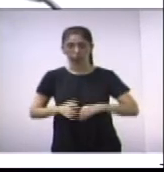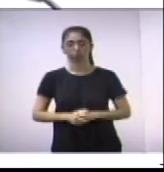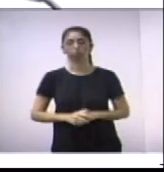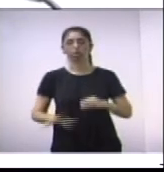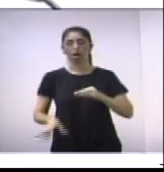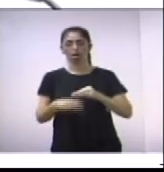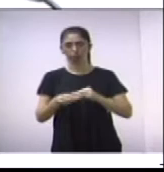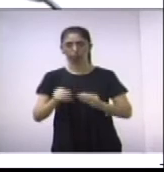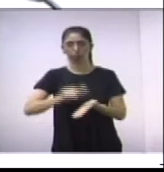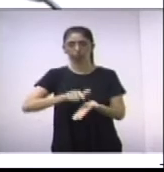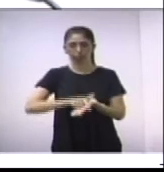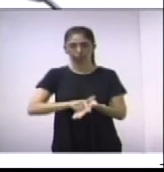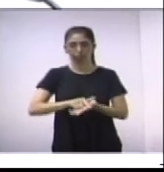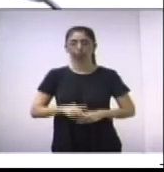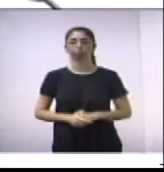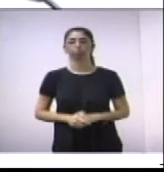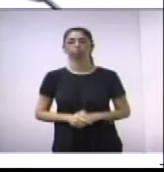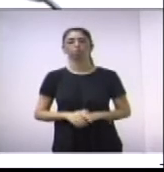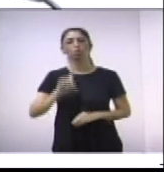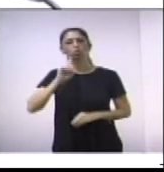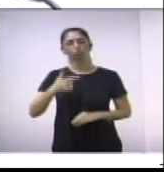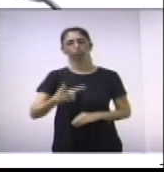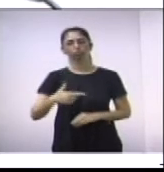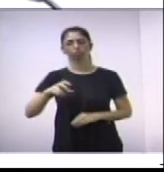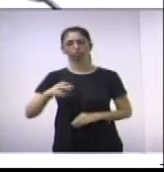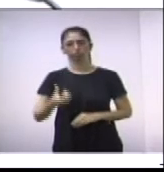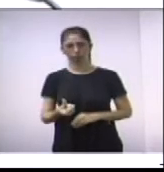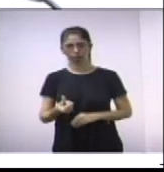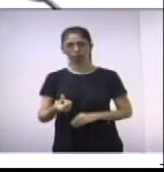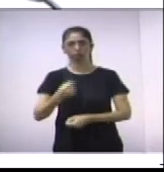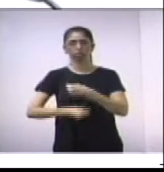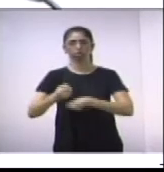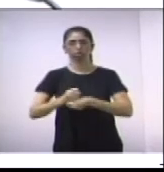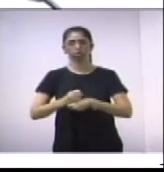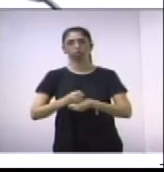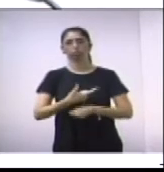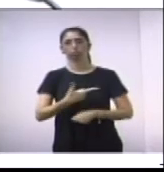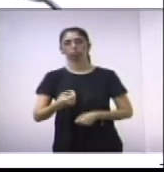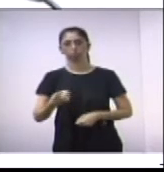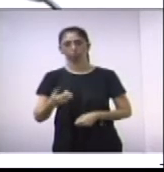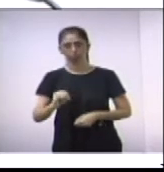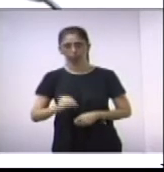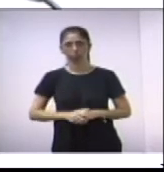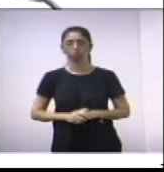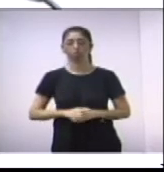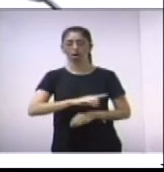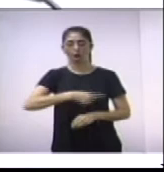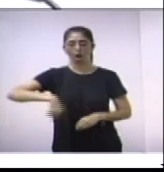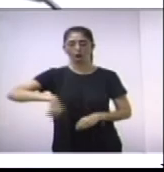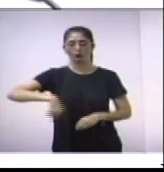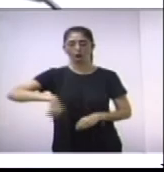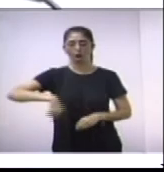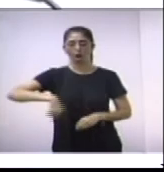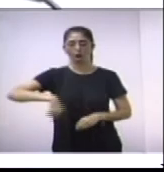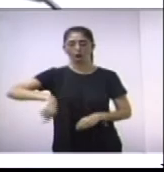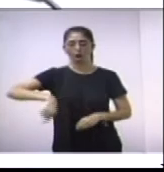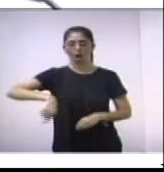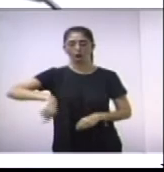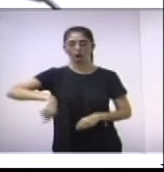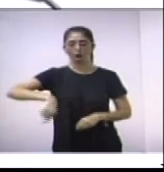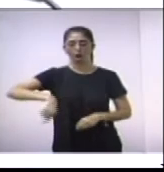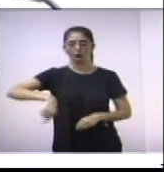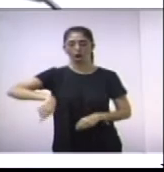DOC anexo, somente foi realizada no dia 26 de janeiro de 2010, no Departamento Executivo de Licitações, que é subordinado